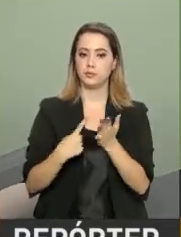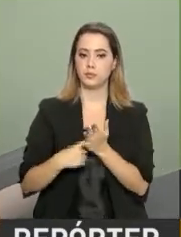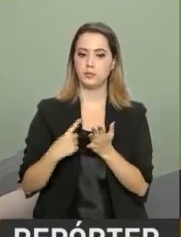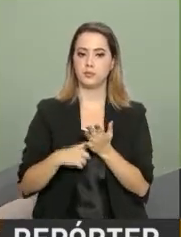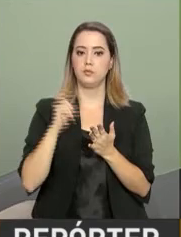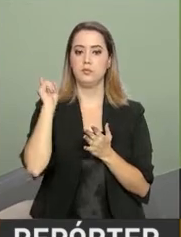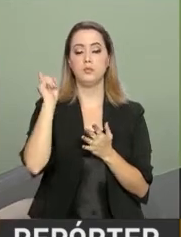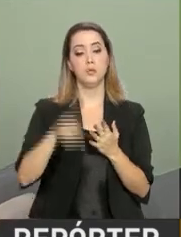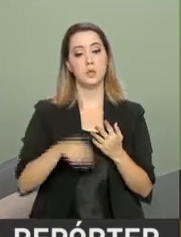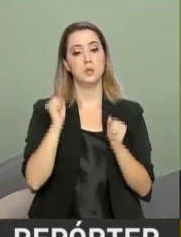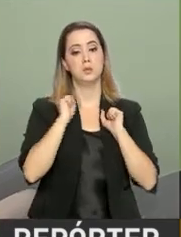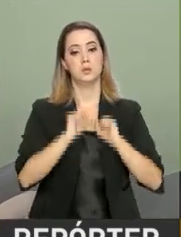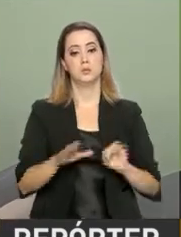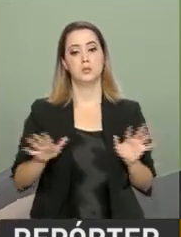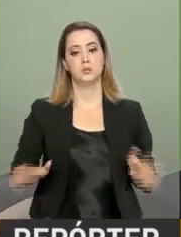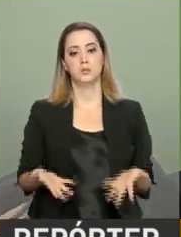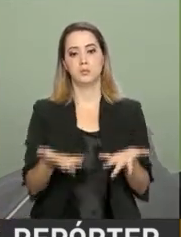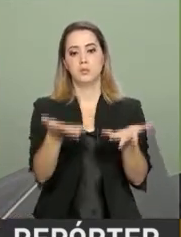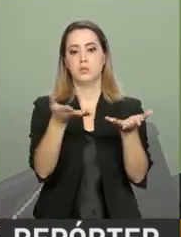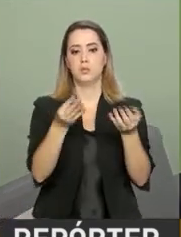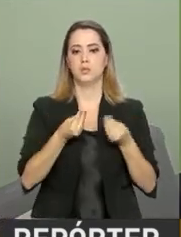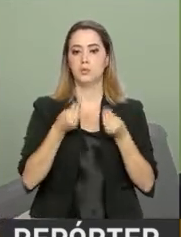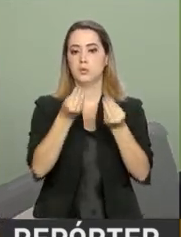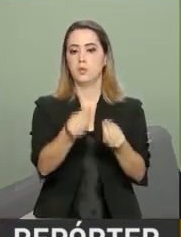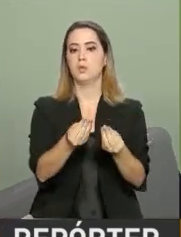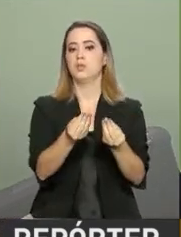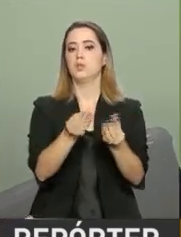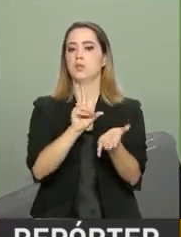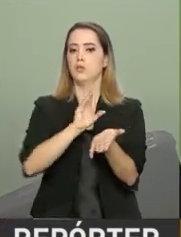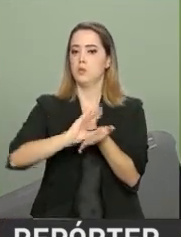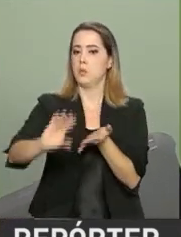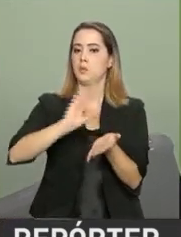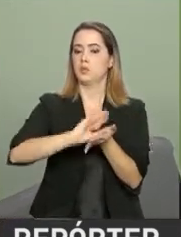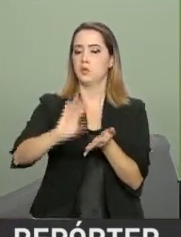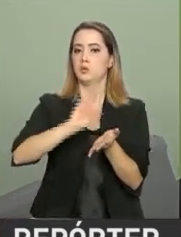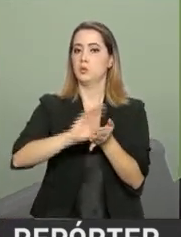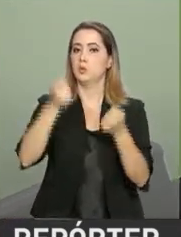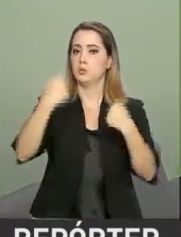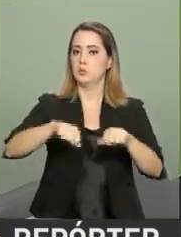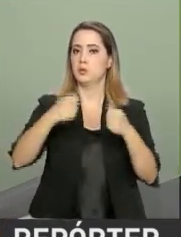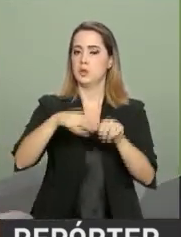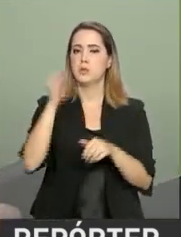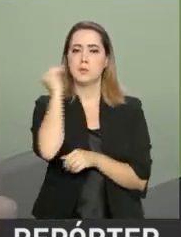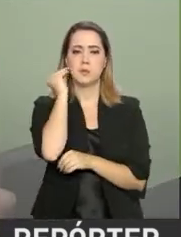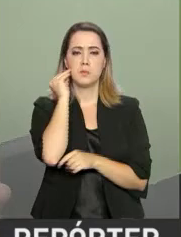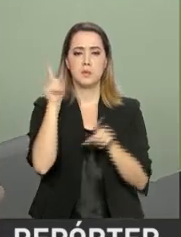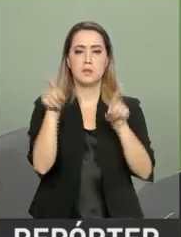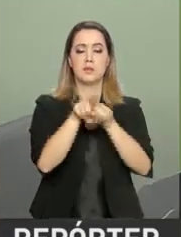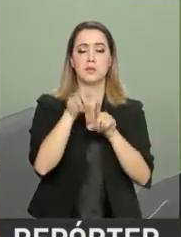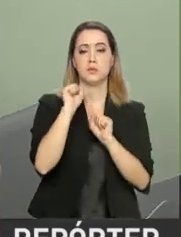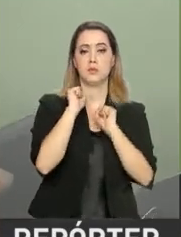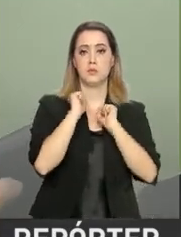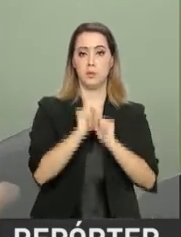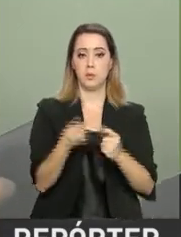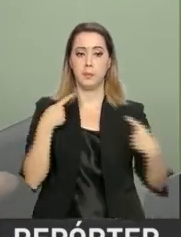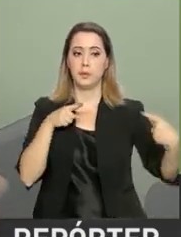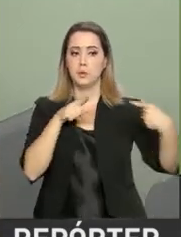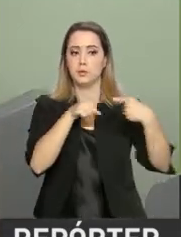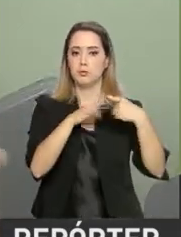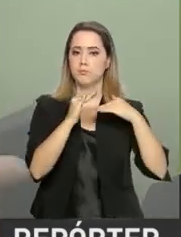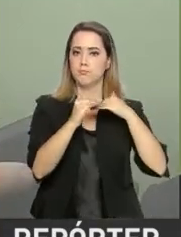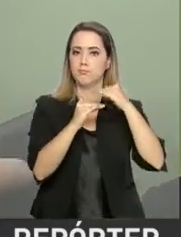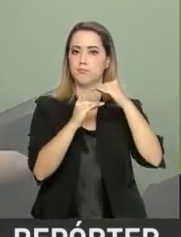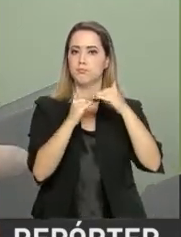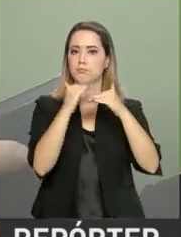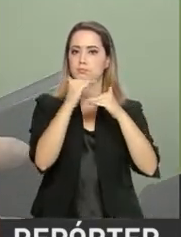é de fato poder estimular e disponibilizar os recursos necessários não só para os testes mas que a gente possa atingir gradativamente